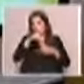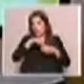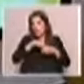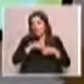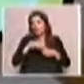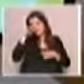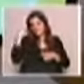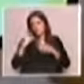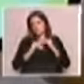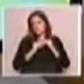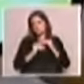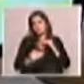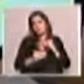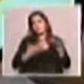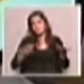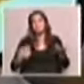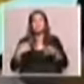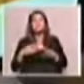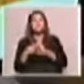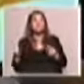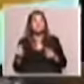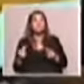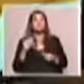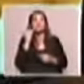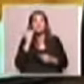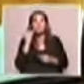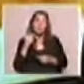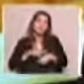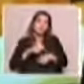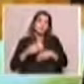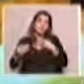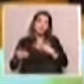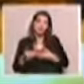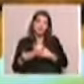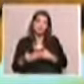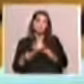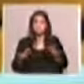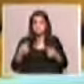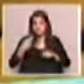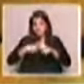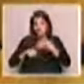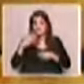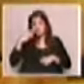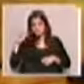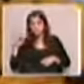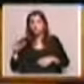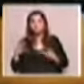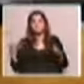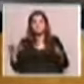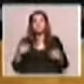difícil estabilizá-los, daí termos soluções de curta duração. Eu diria que para a exportação, sobretudo,